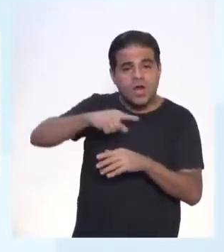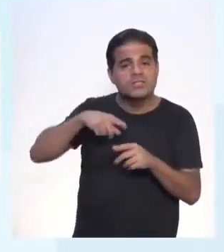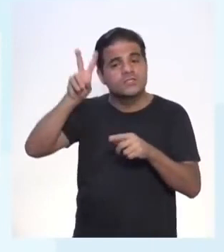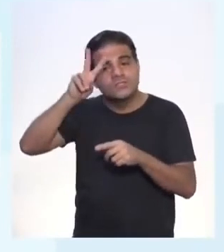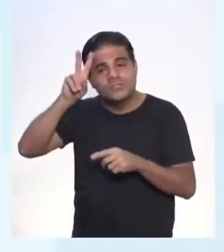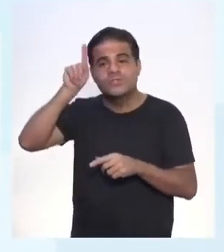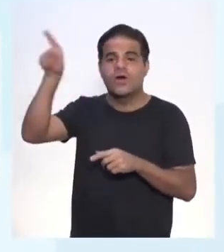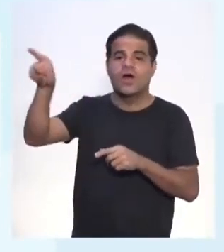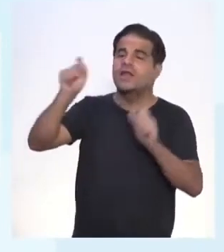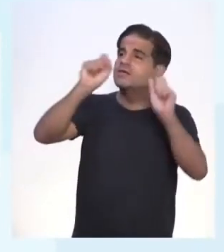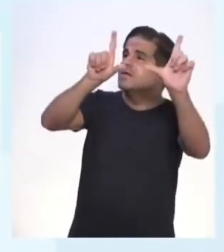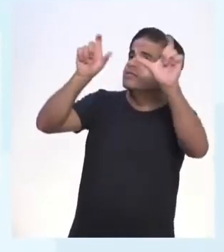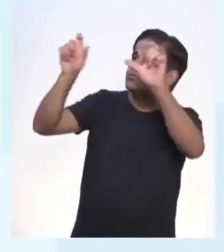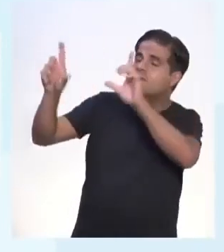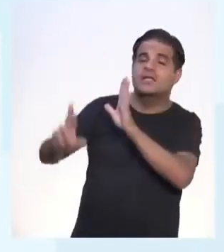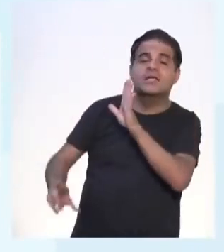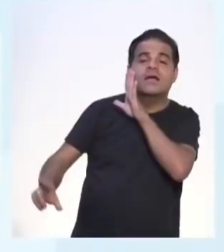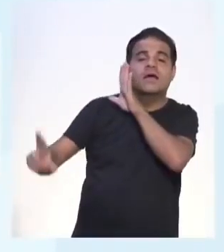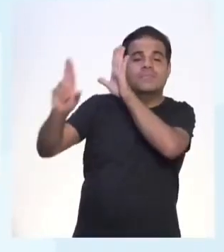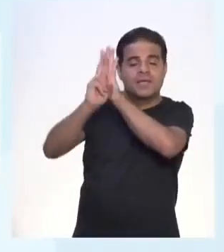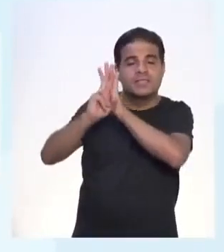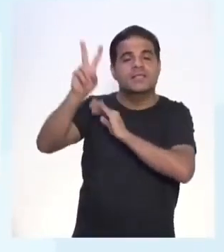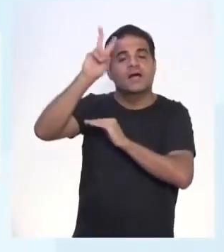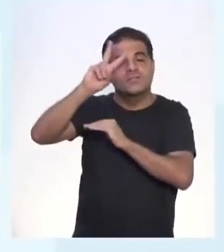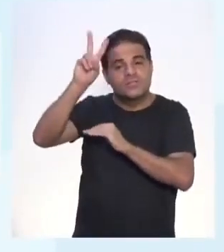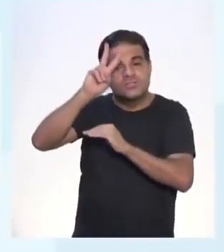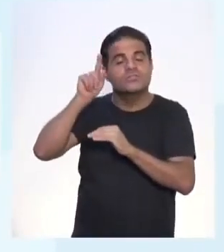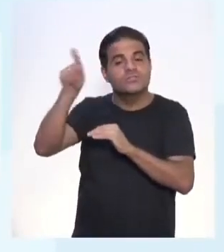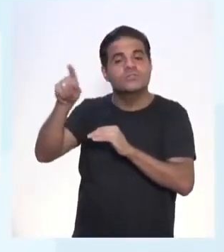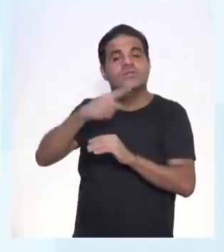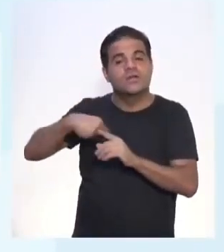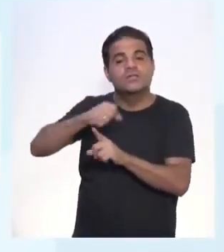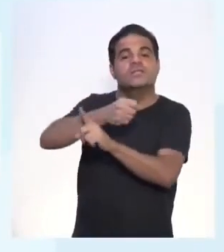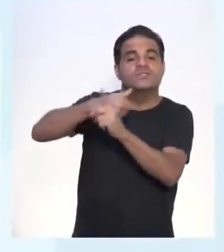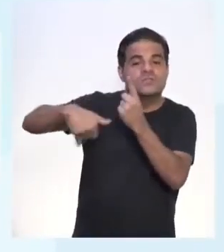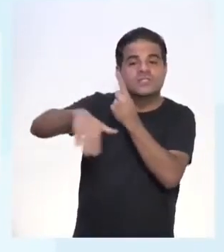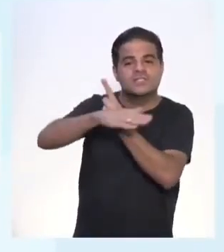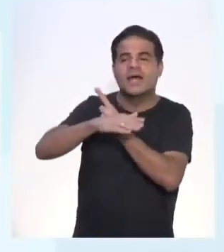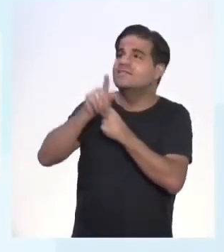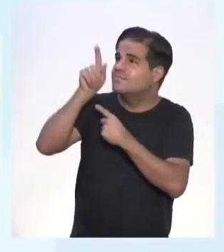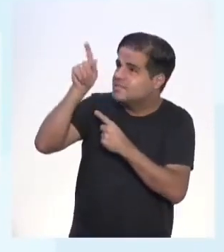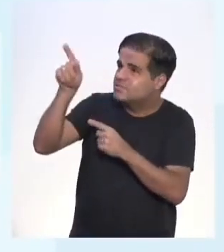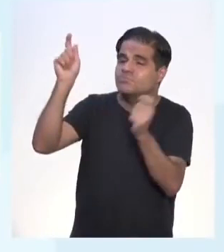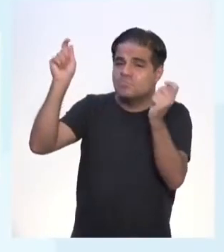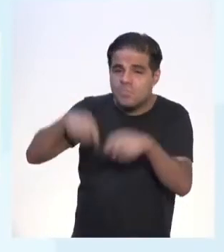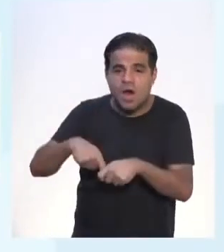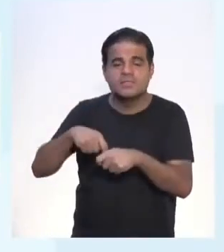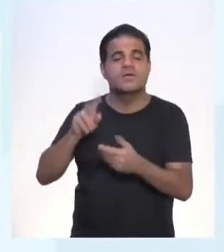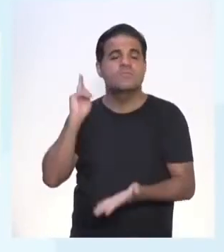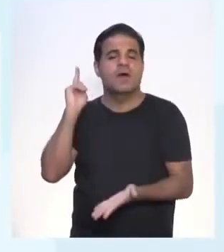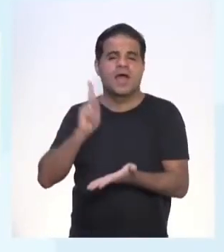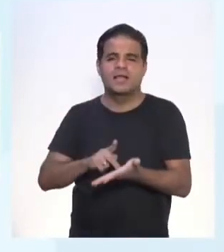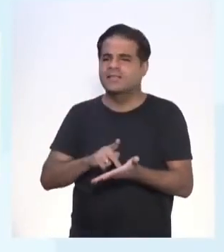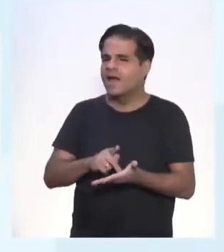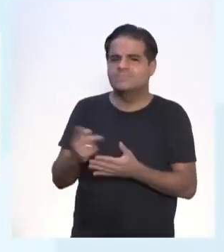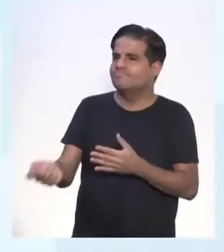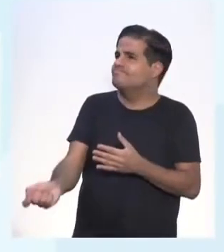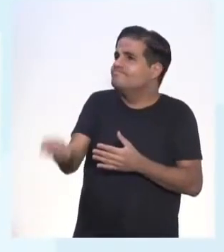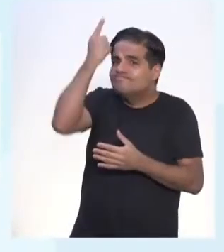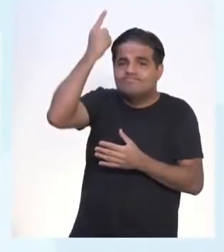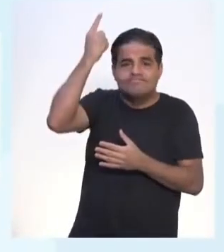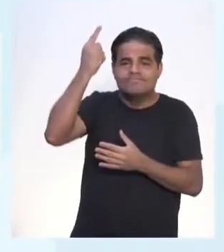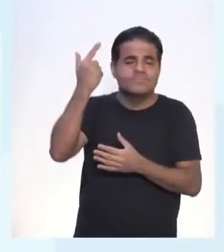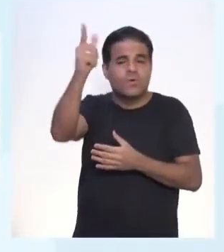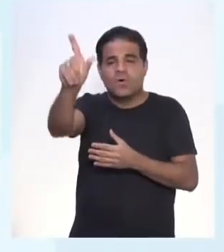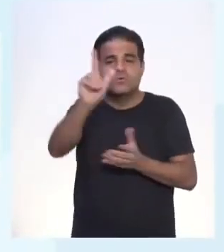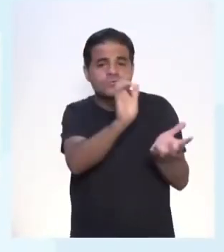história. Essas imagens representam a história da nossa sociedade, mas isso pode ser uma realidade muito absurda para